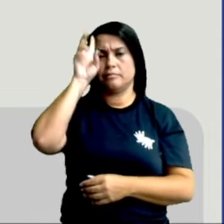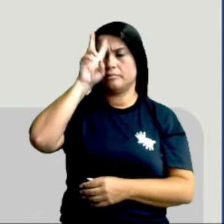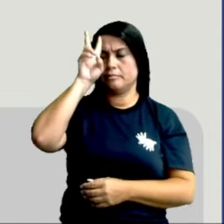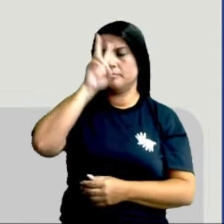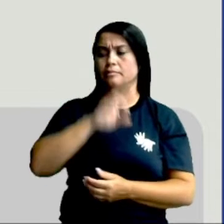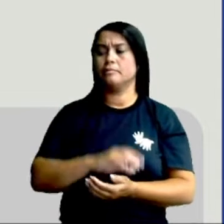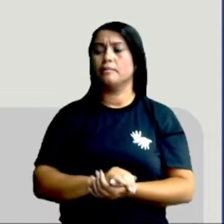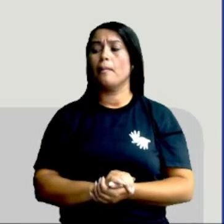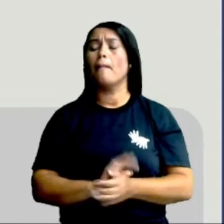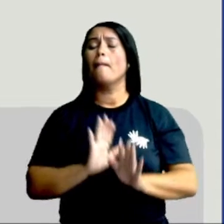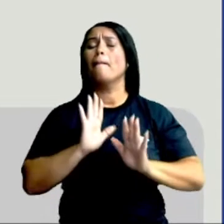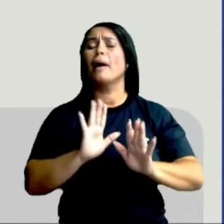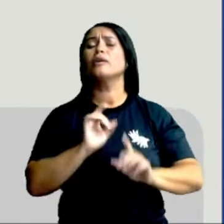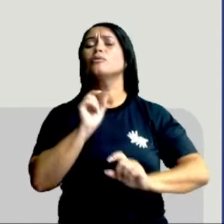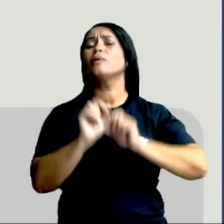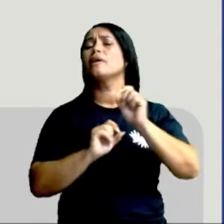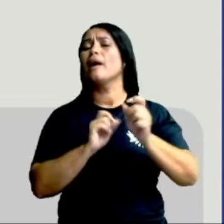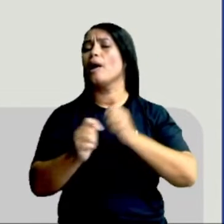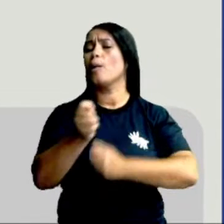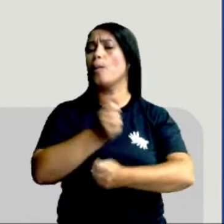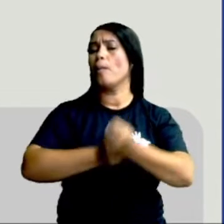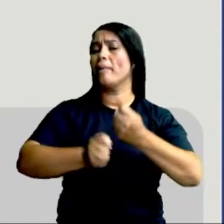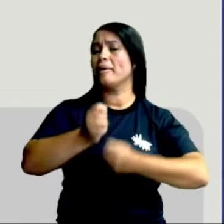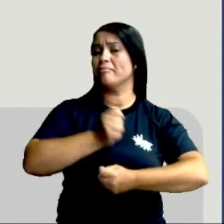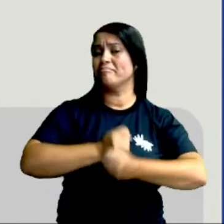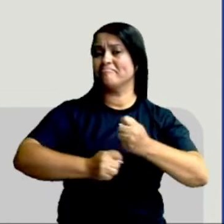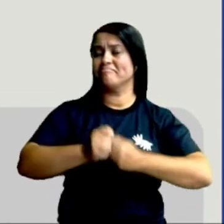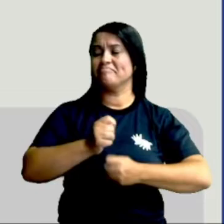lembrados. Mas o que é economia?